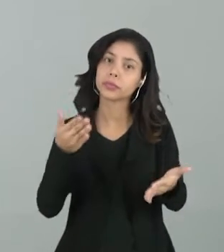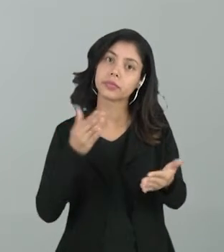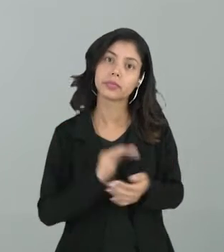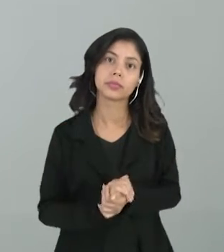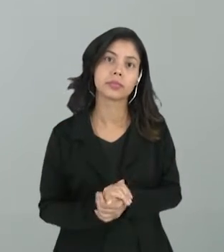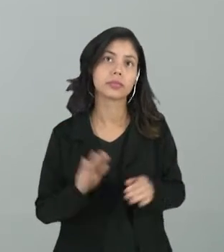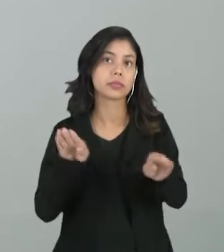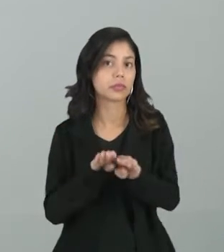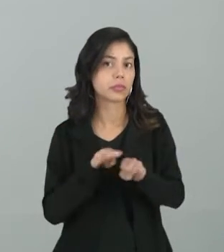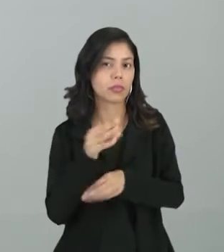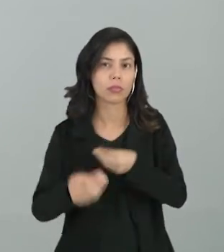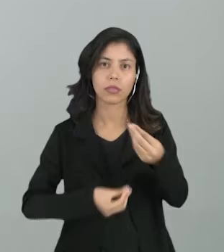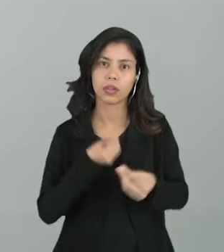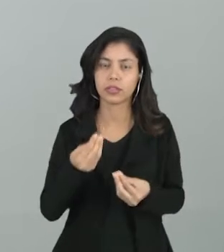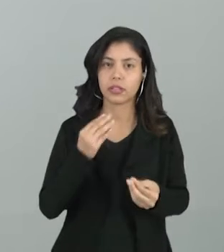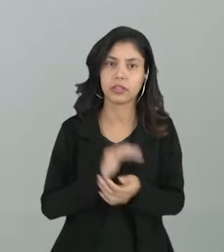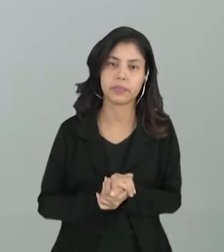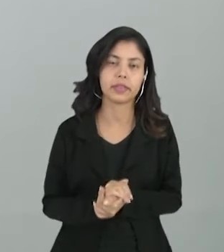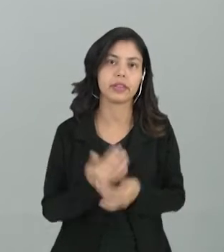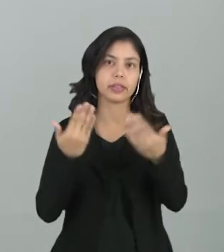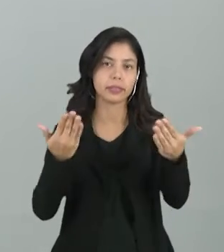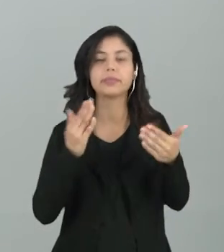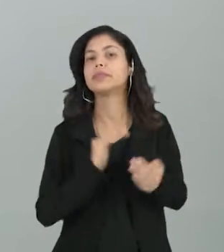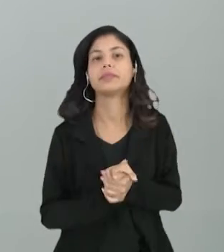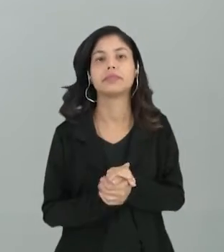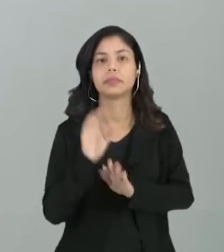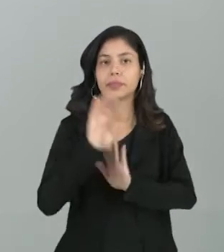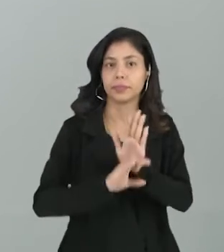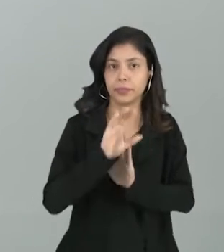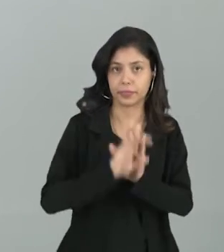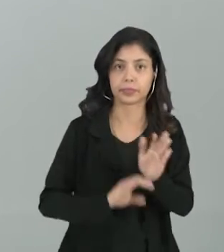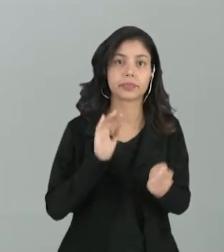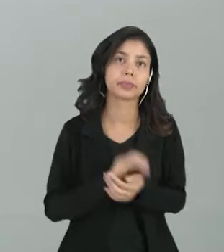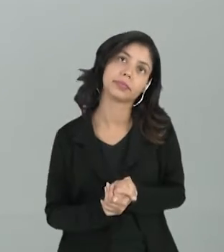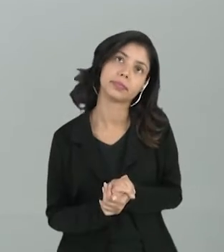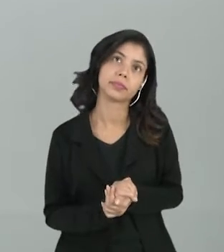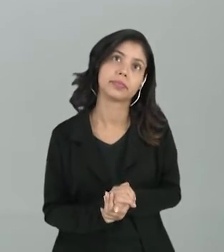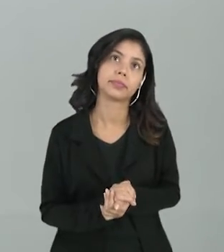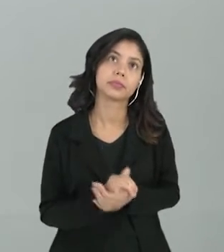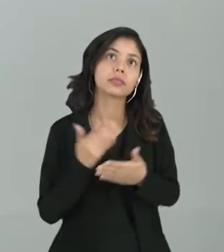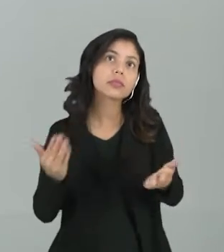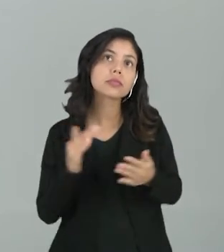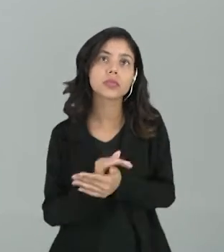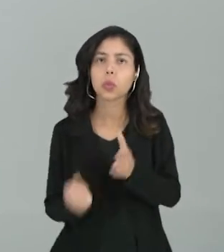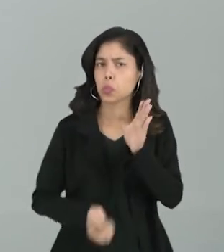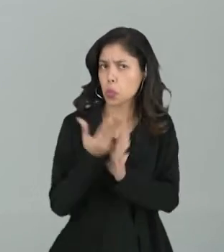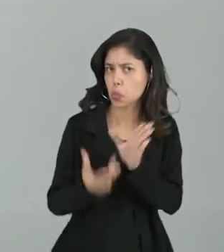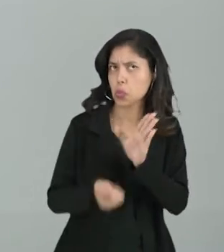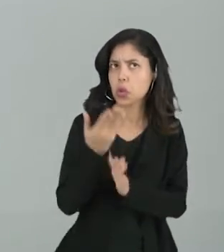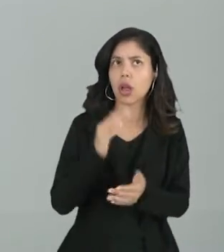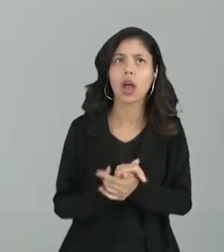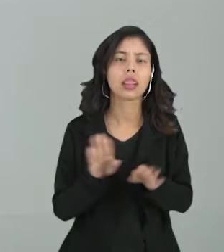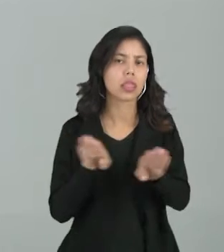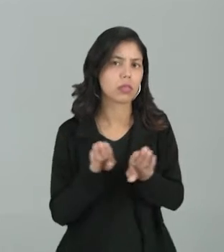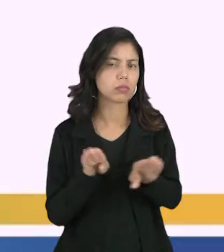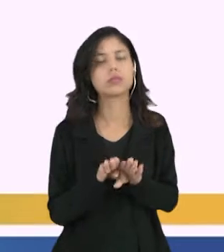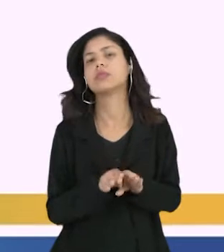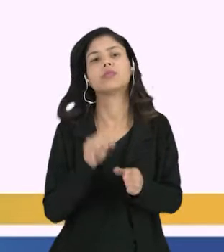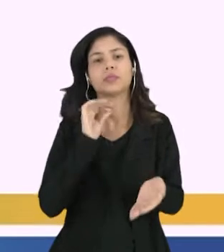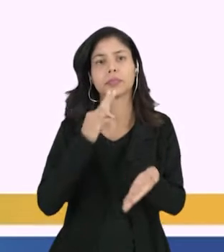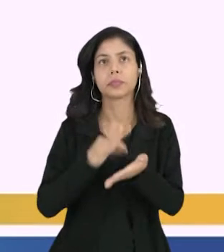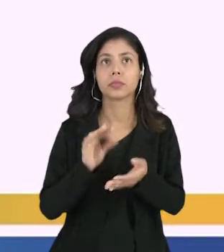aí como um conteúdo, ok? Pessoal, então vamos lá, modos de produção e também as